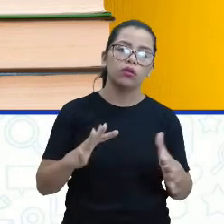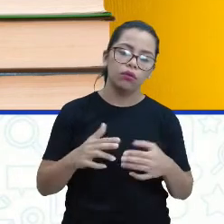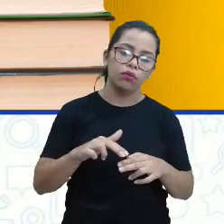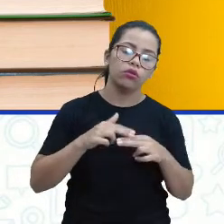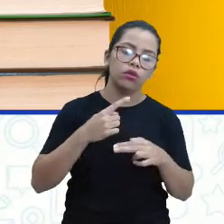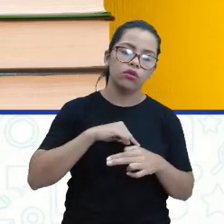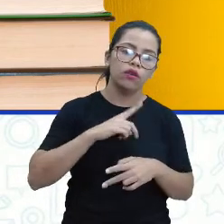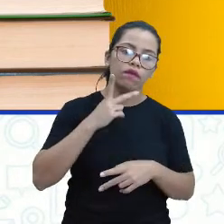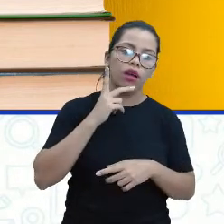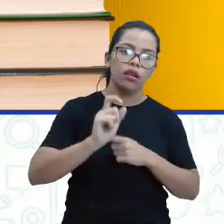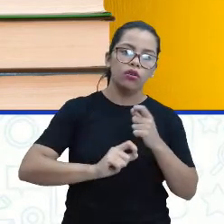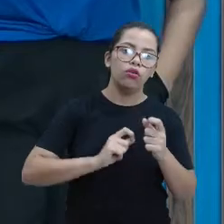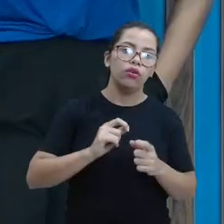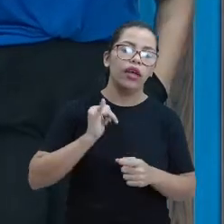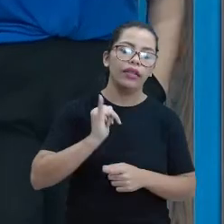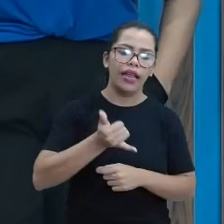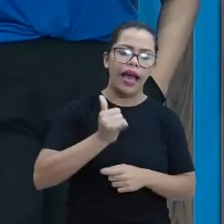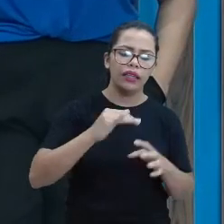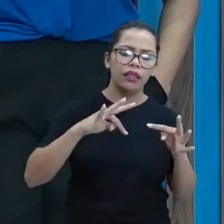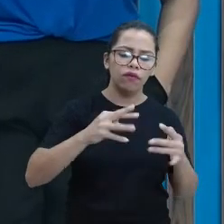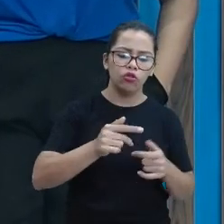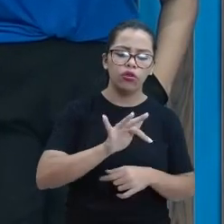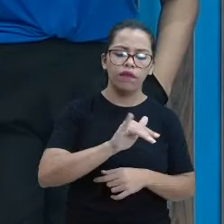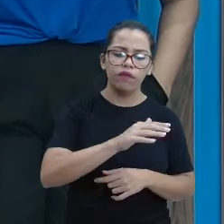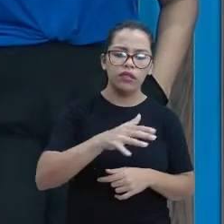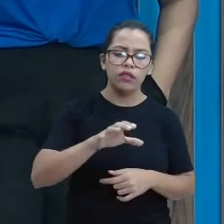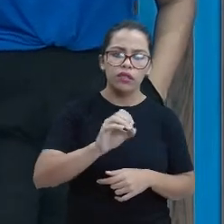narrativa é ficcional, e nem toda ficção é narrativa.